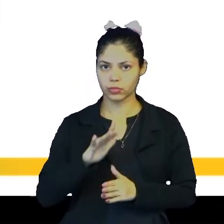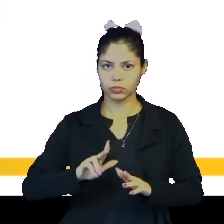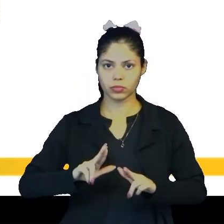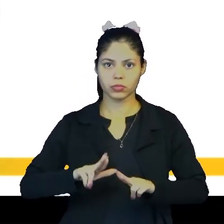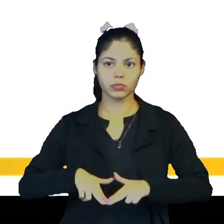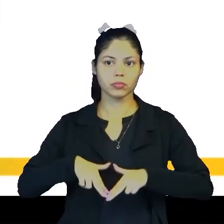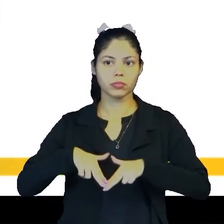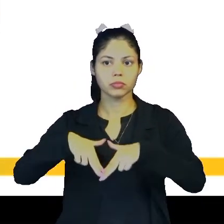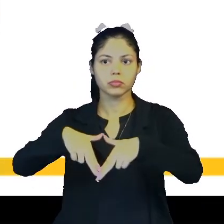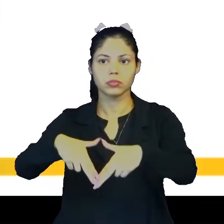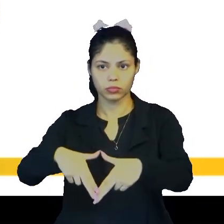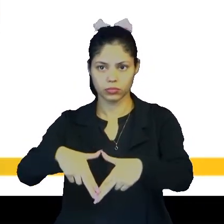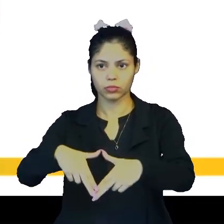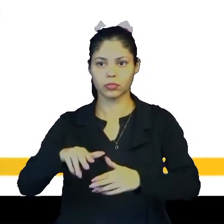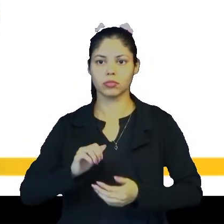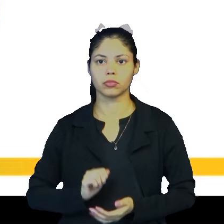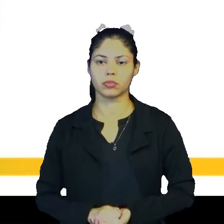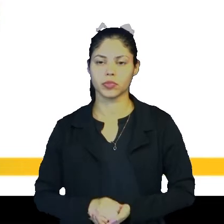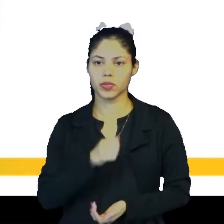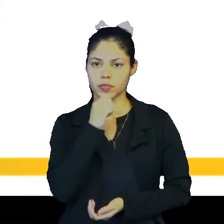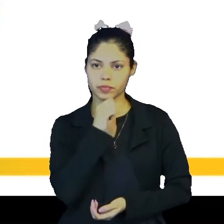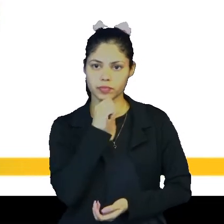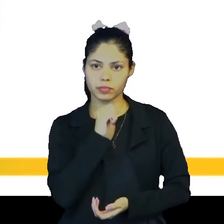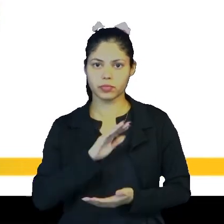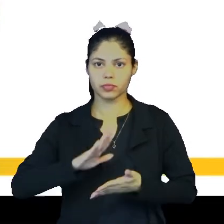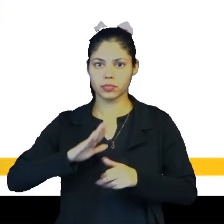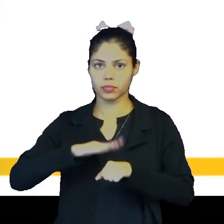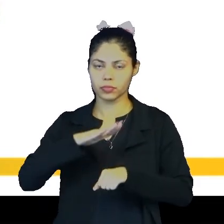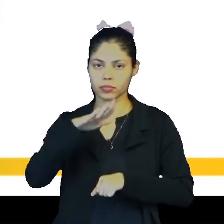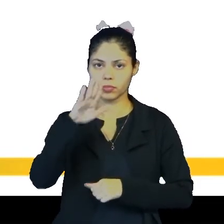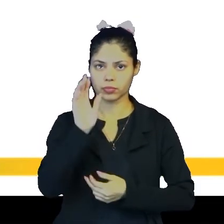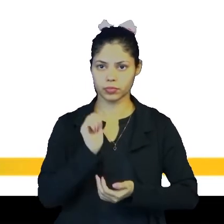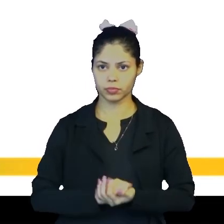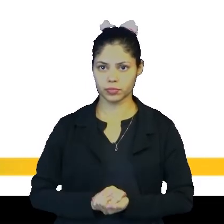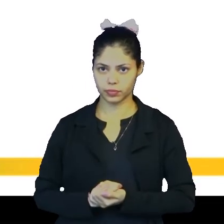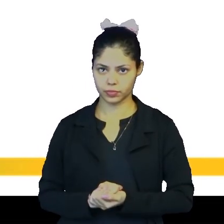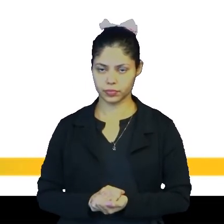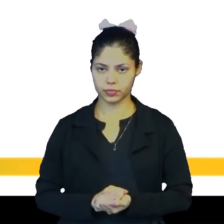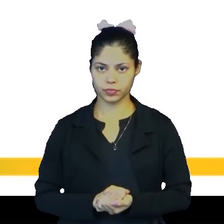e que teria traços, né, mais asiáticos.